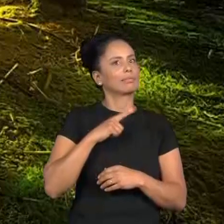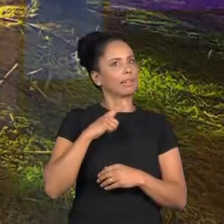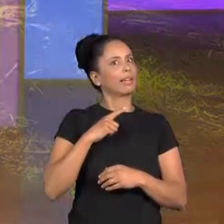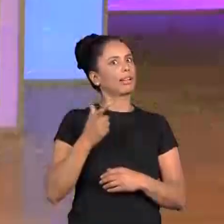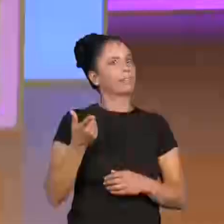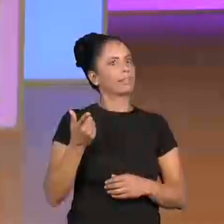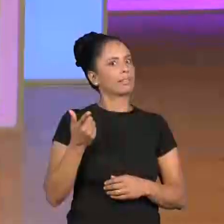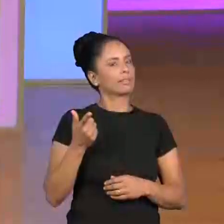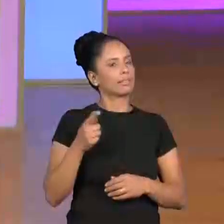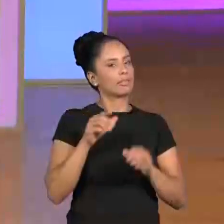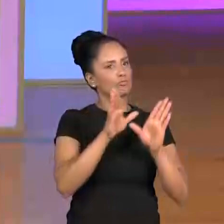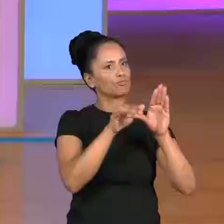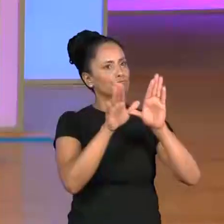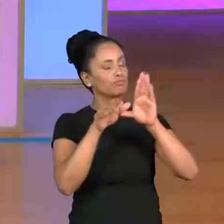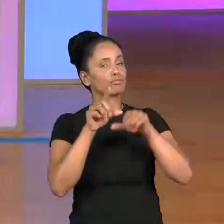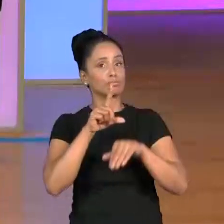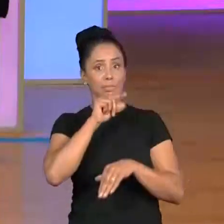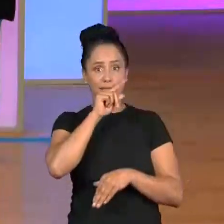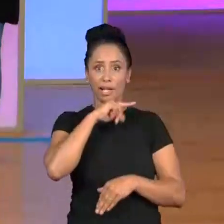Com certeza.